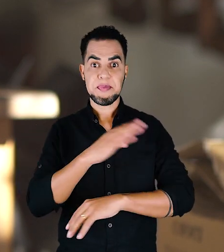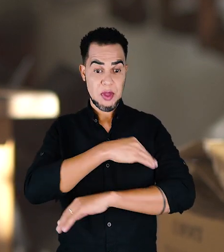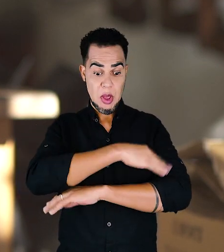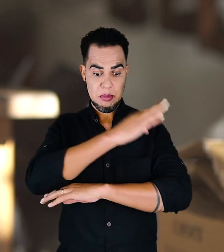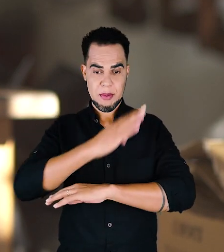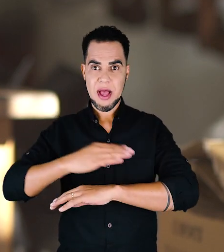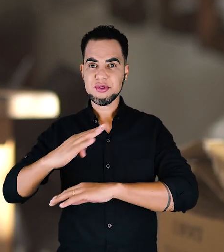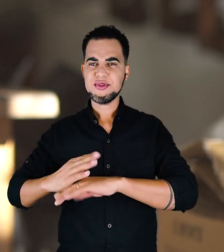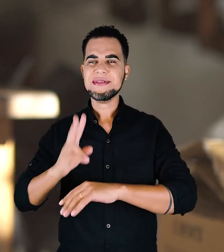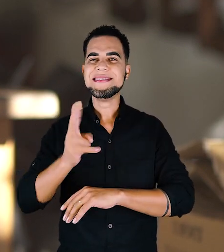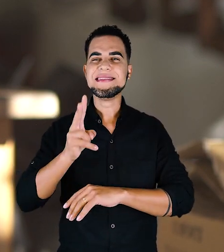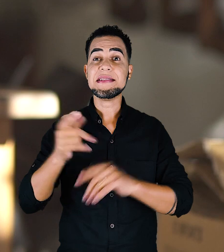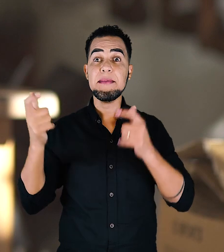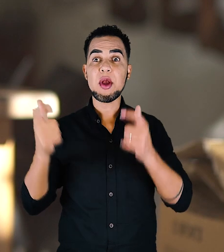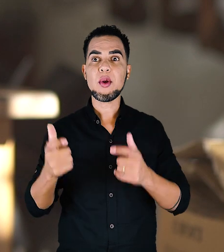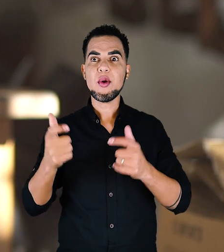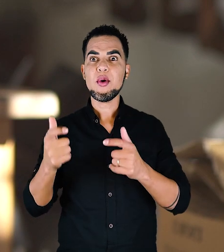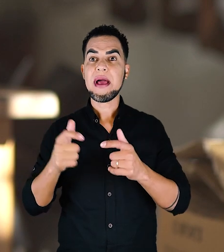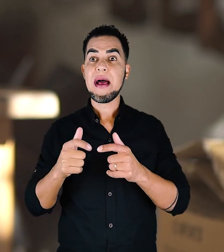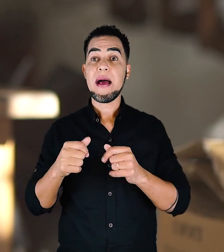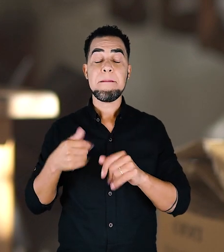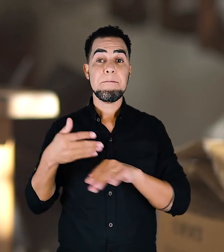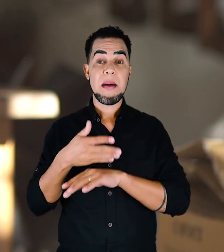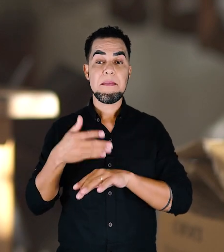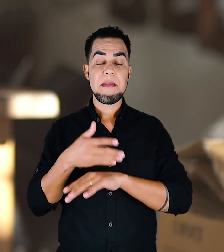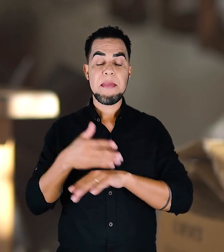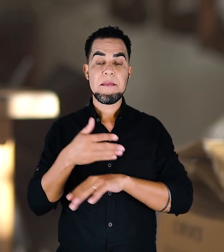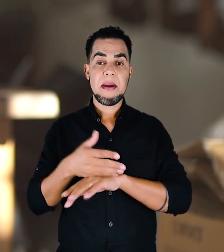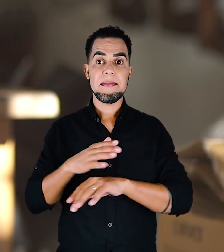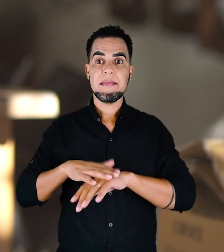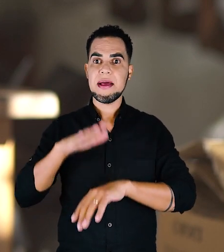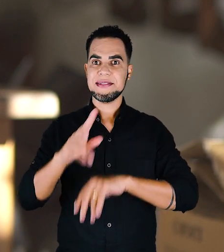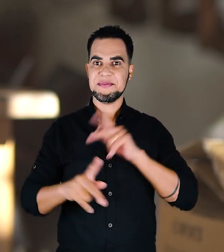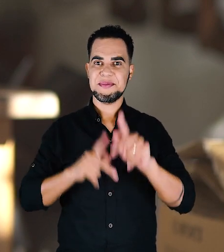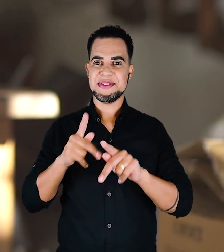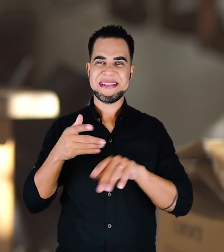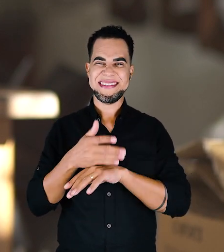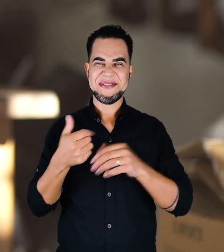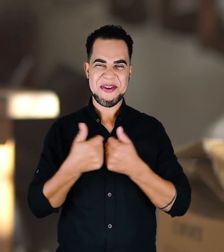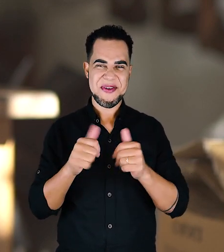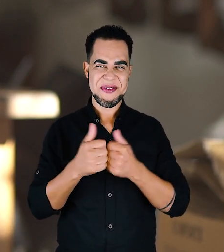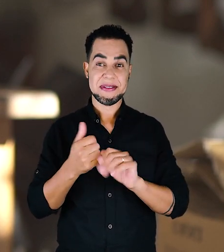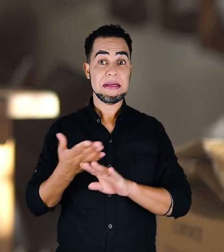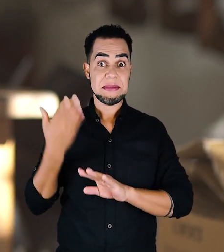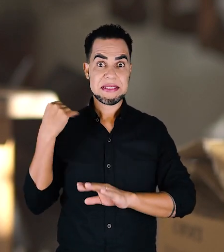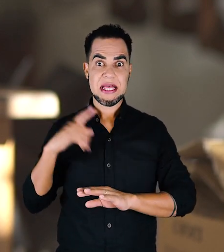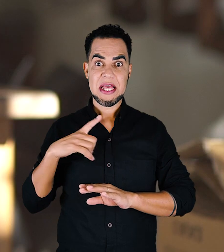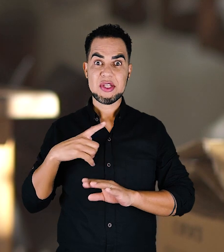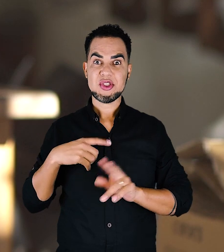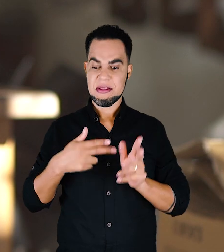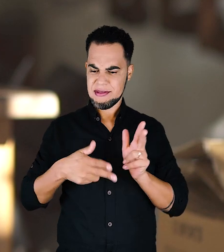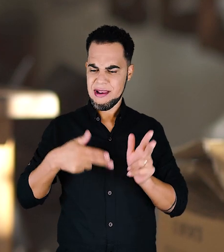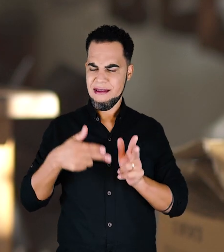Brumadinho sempre era um dos lugares que pegava mais passageiro no ônibus. Na época tinha